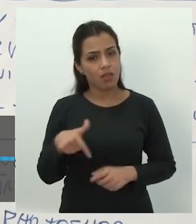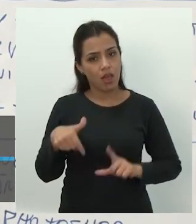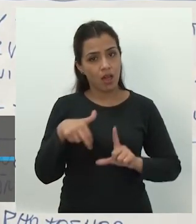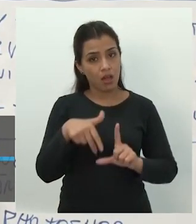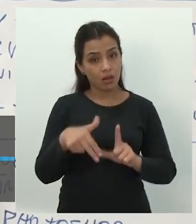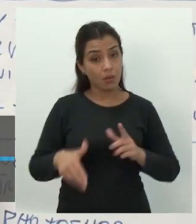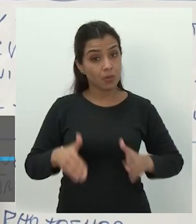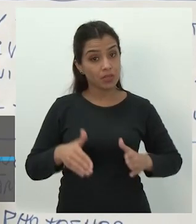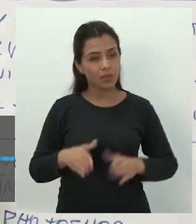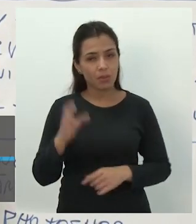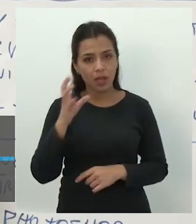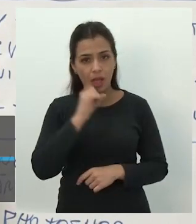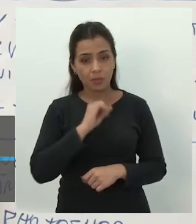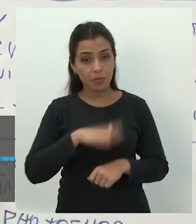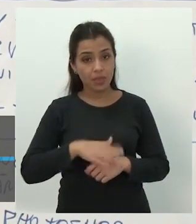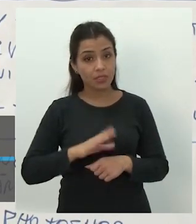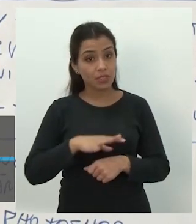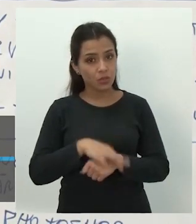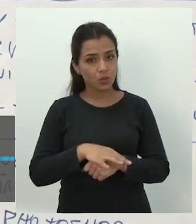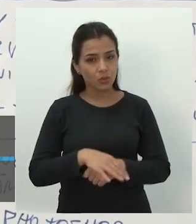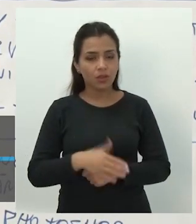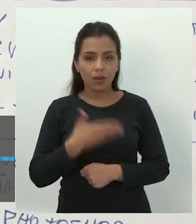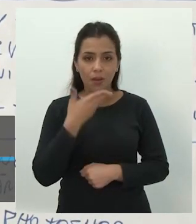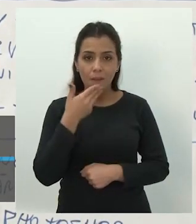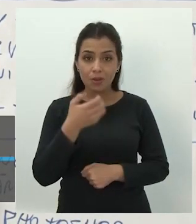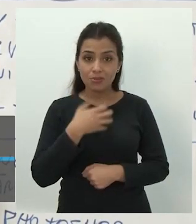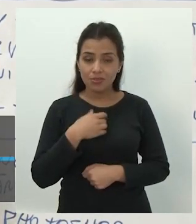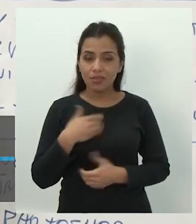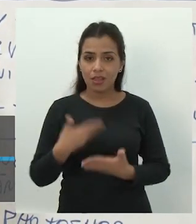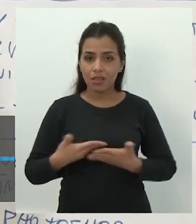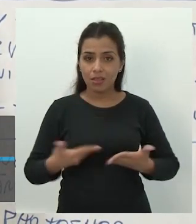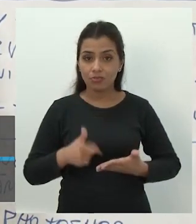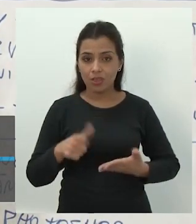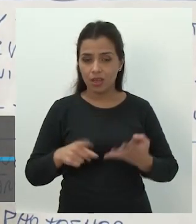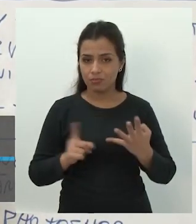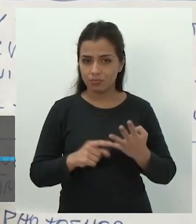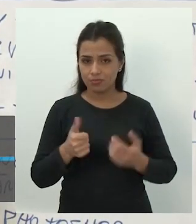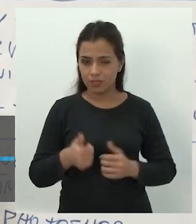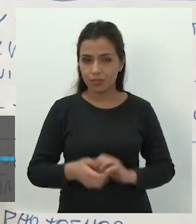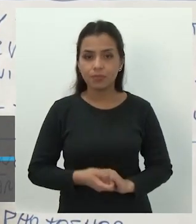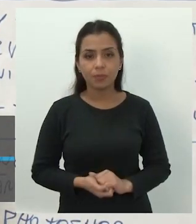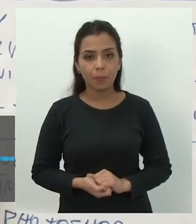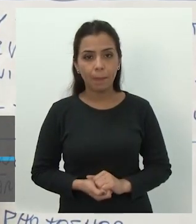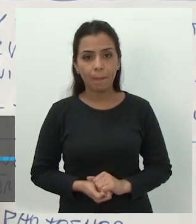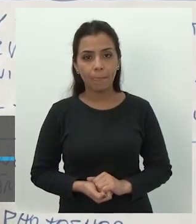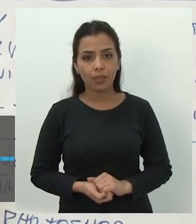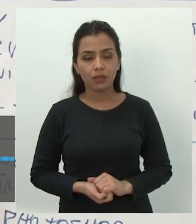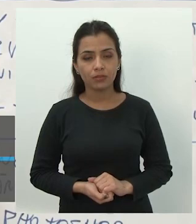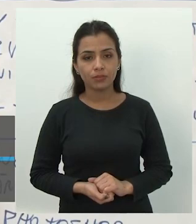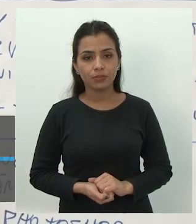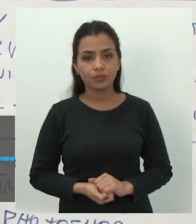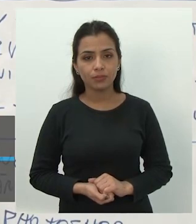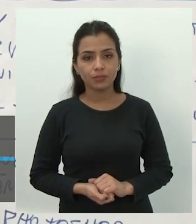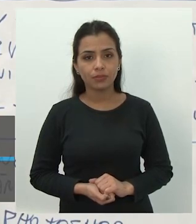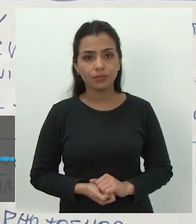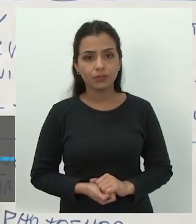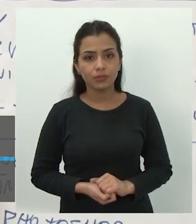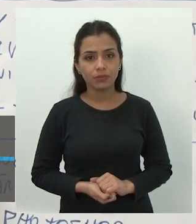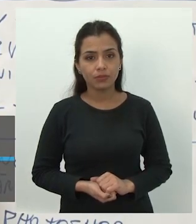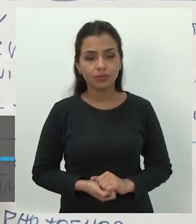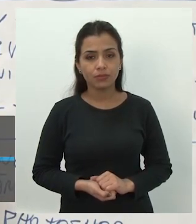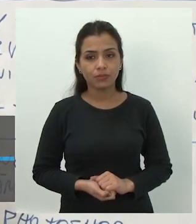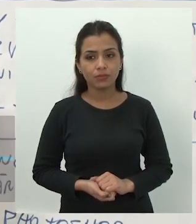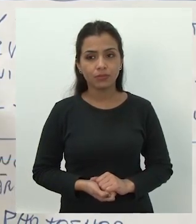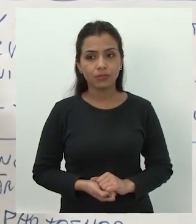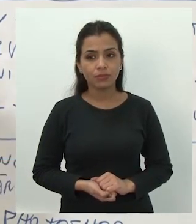forma assim mais rápida e mais segura, ainda o sistema de animação quadro a quadro. Tá bom? Olha só. E nós temos ainda